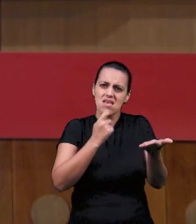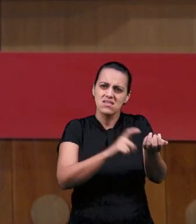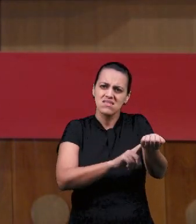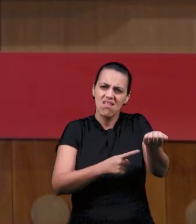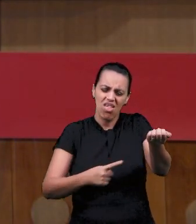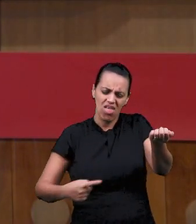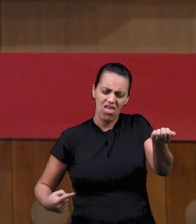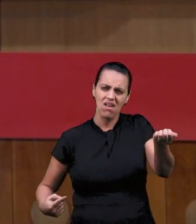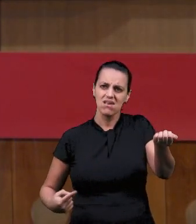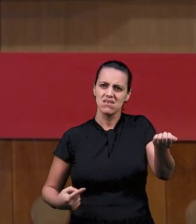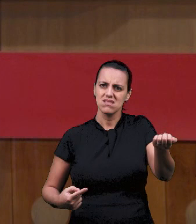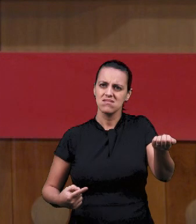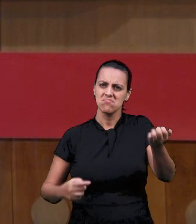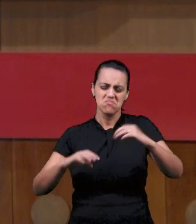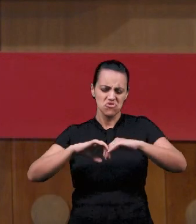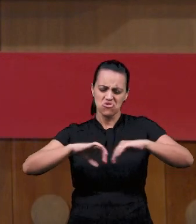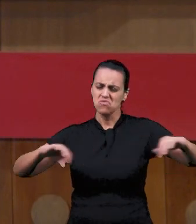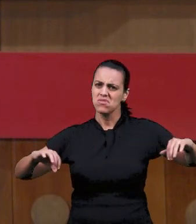E as irmãs vejam uma coisa,